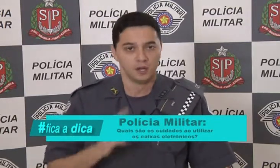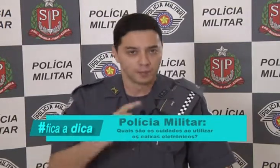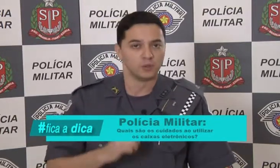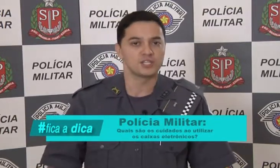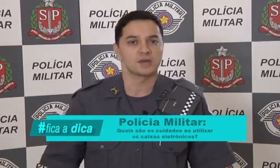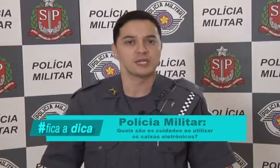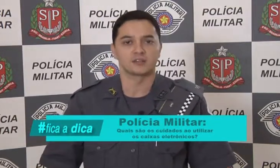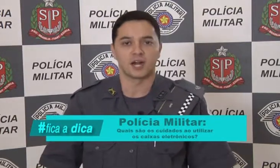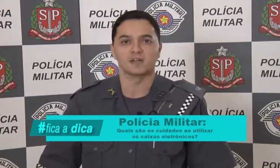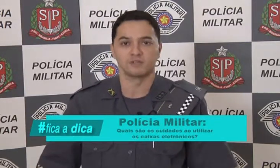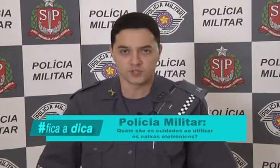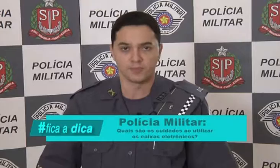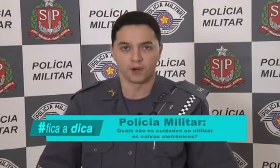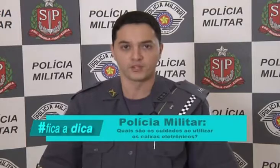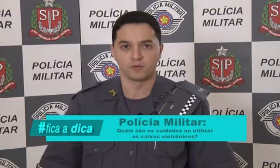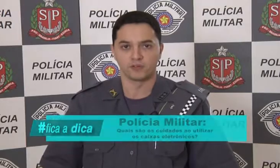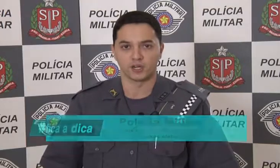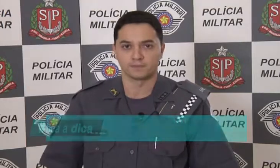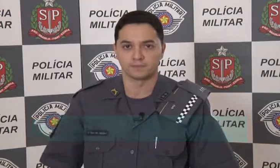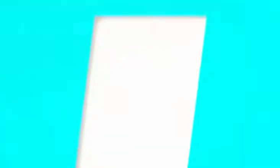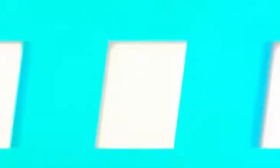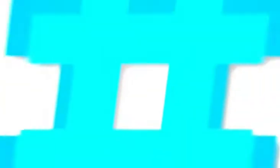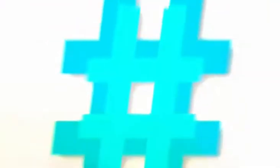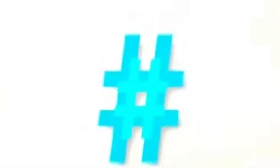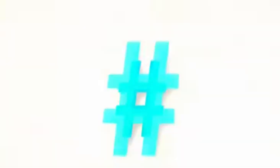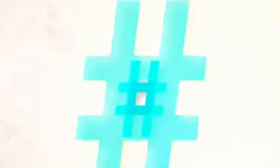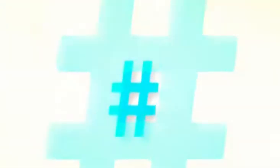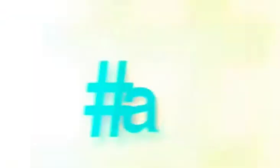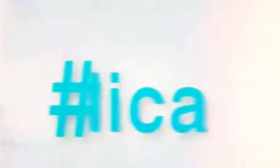desconhecidas. Polícia Militar, você pode confiar.